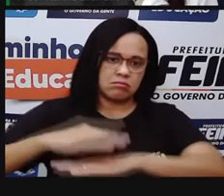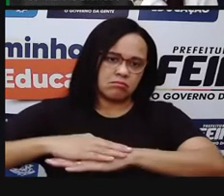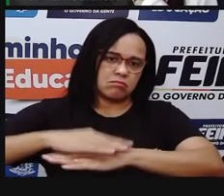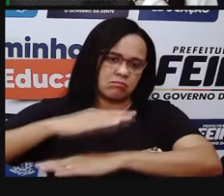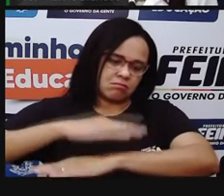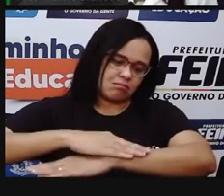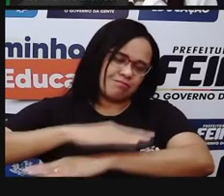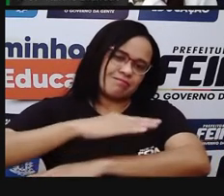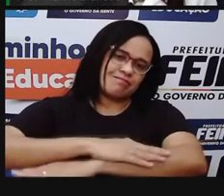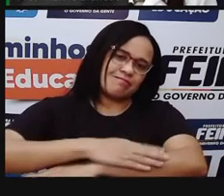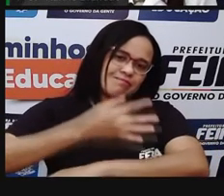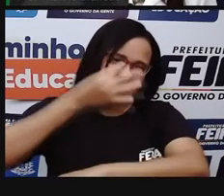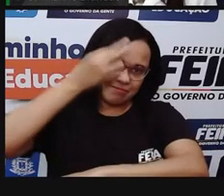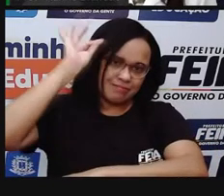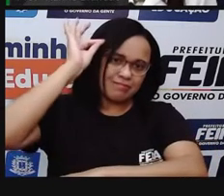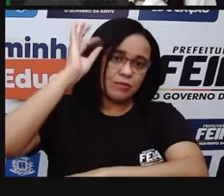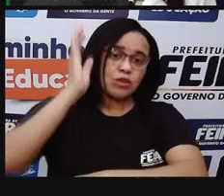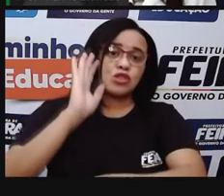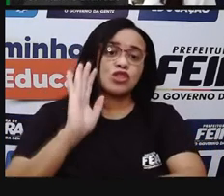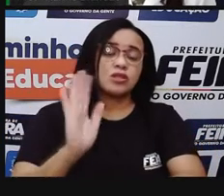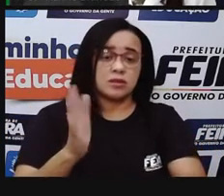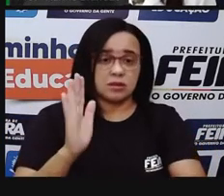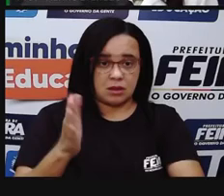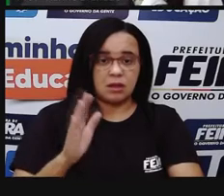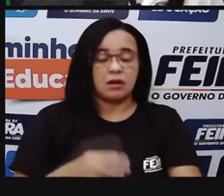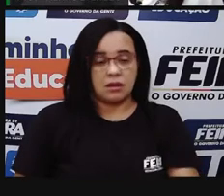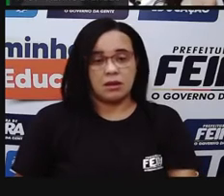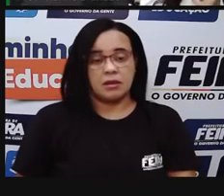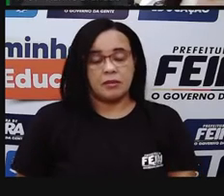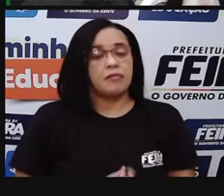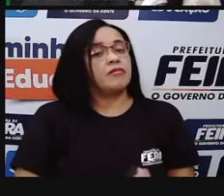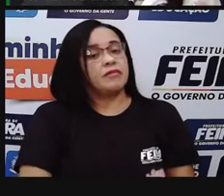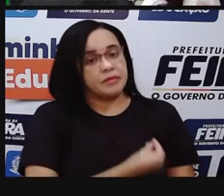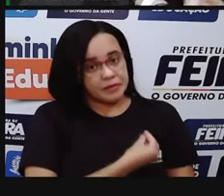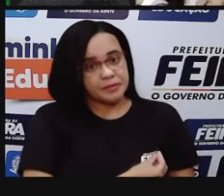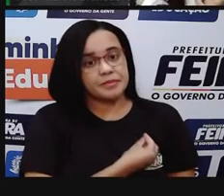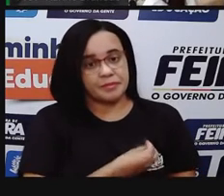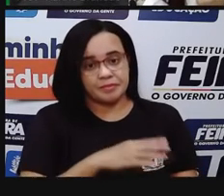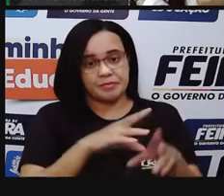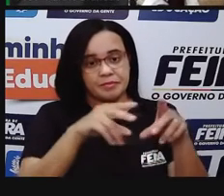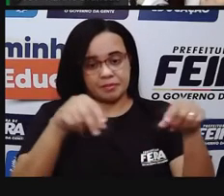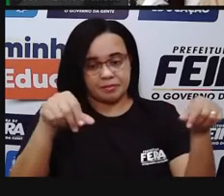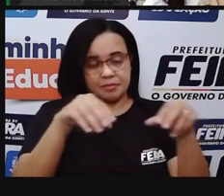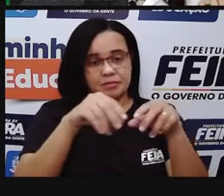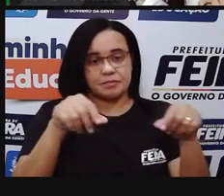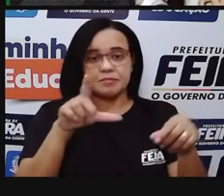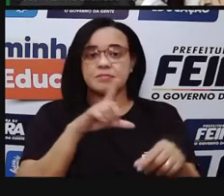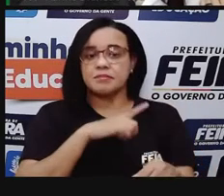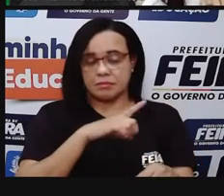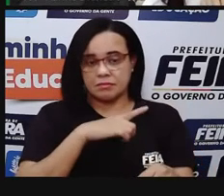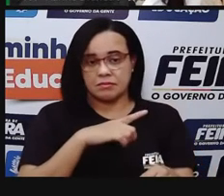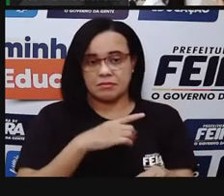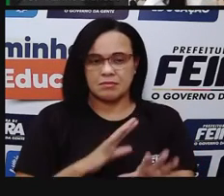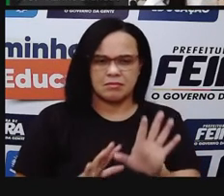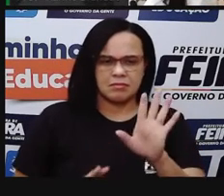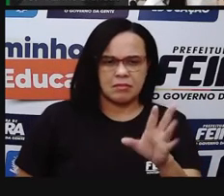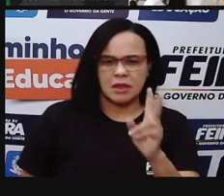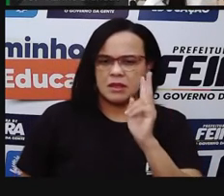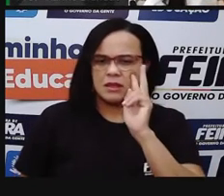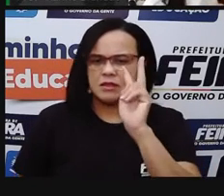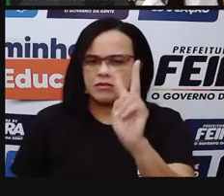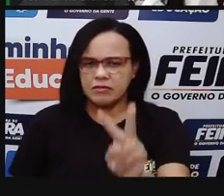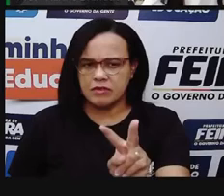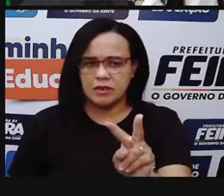e aí conviver também no ambiente terrestre. Olha que interessante, se a gente observar todo esse ciclo